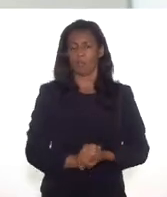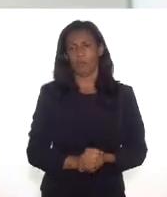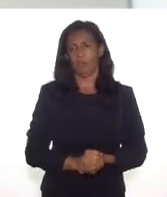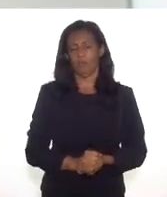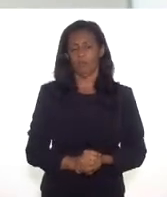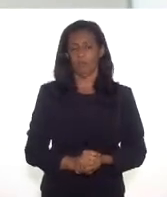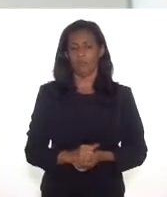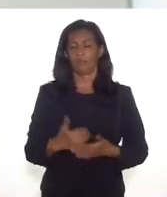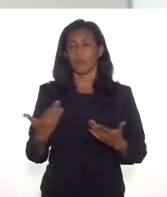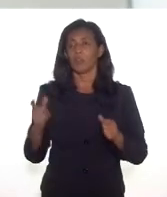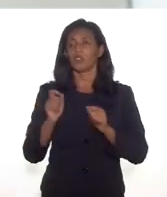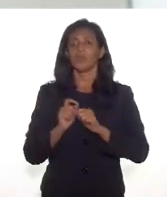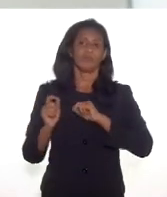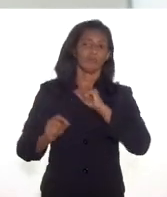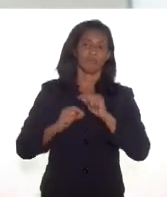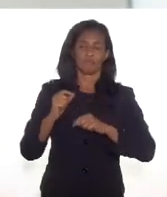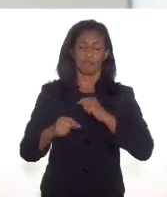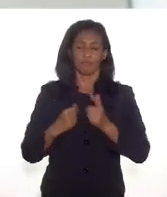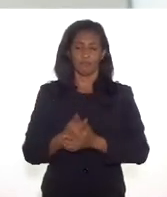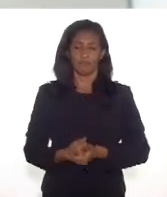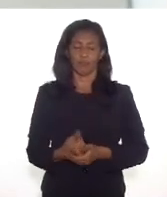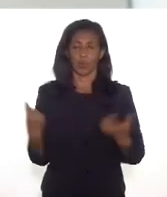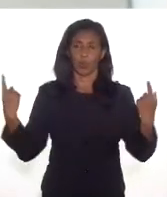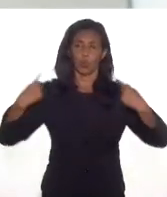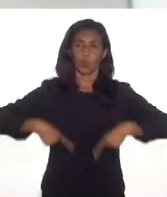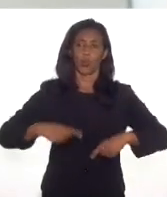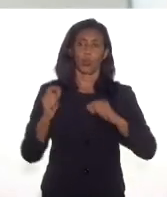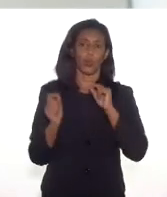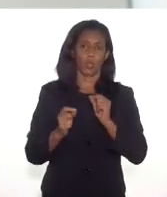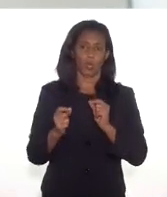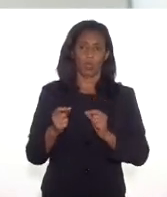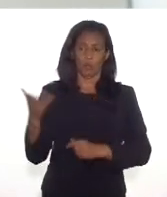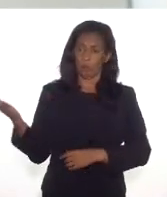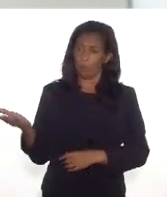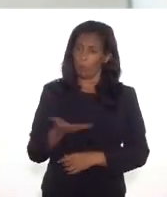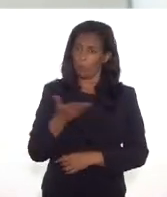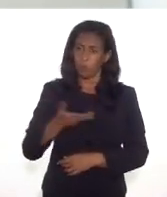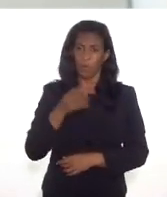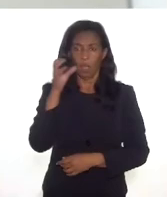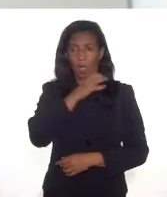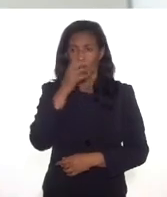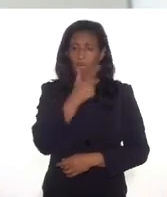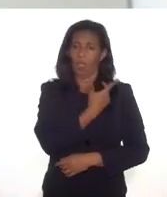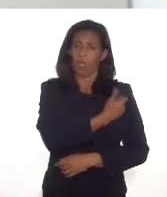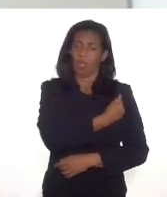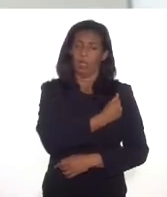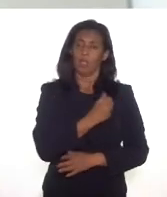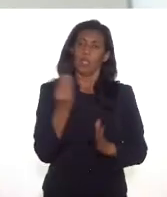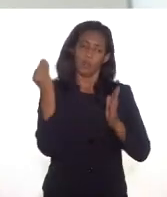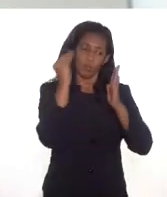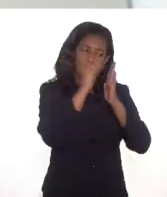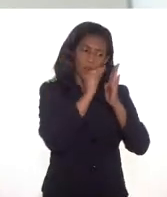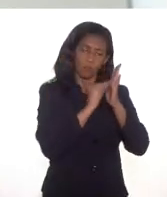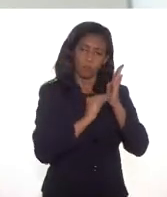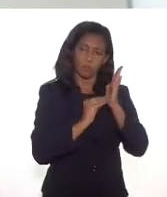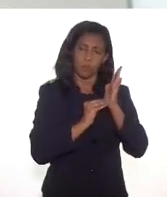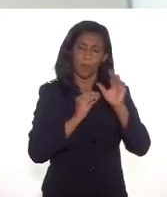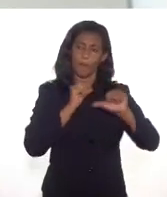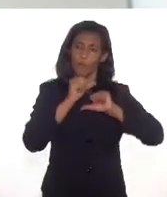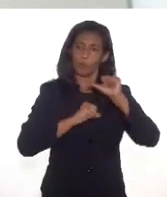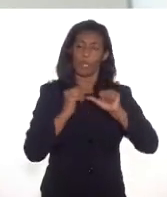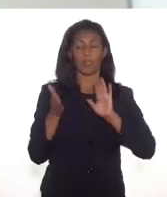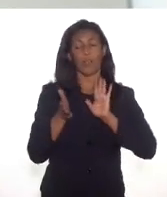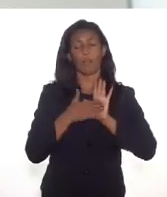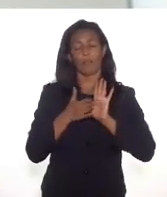gente faz nesse cenário? O desafio é acelerar a vacinação e adequar o nosso calendário escolar. Então, a proposta que eu